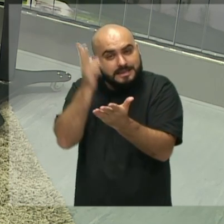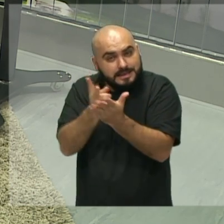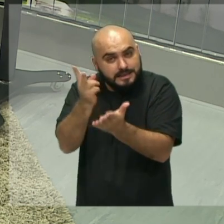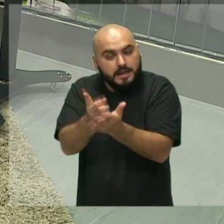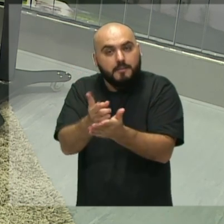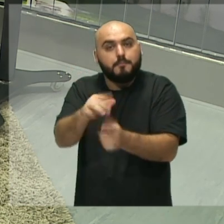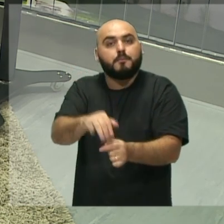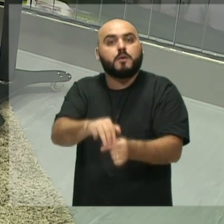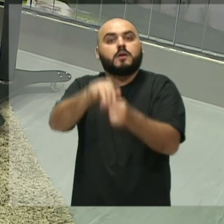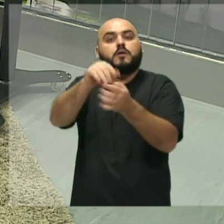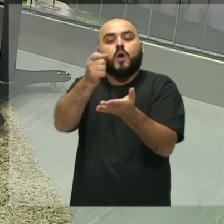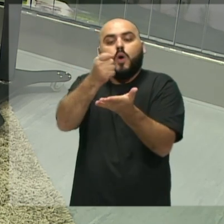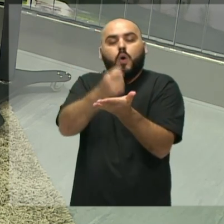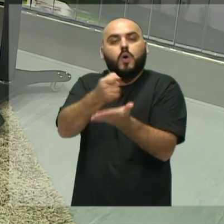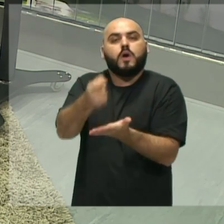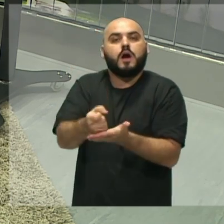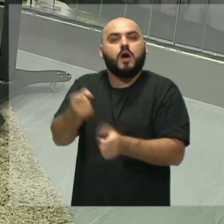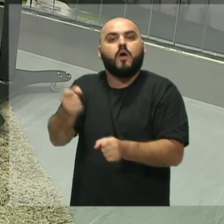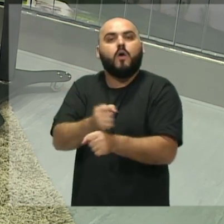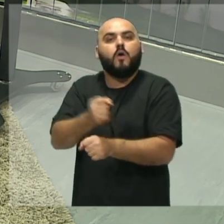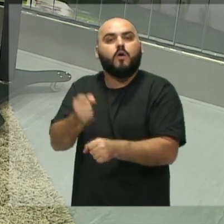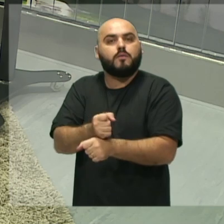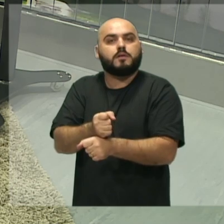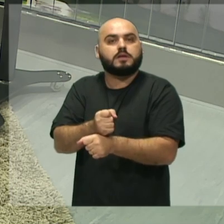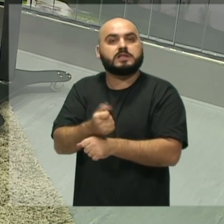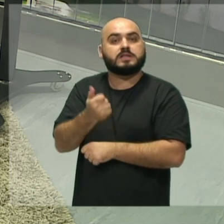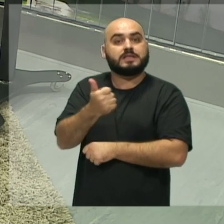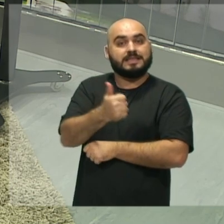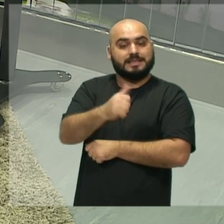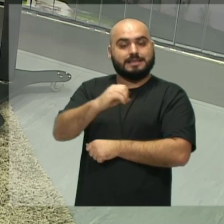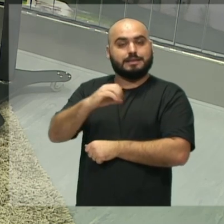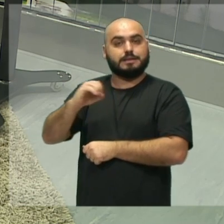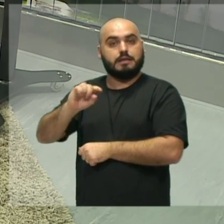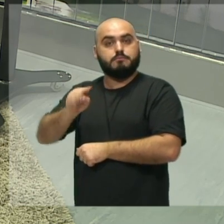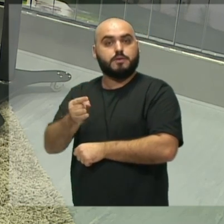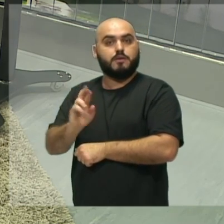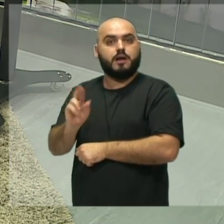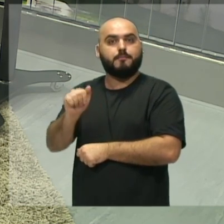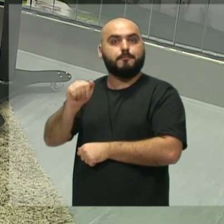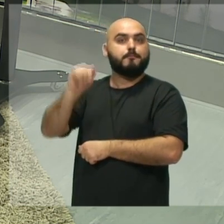contratar obras e serviços que ultrapassem R$100 mil.